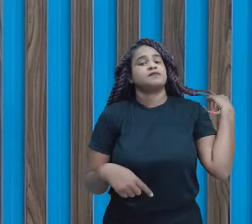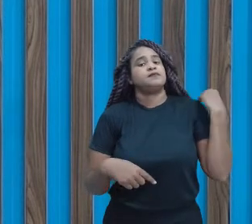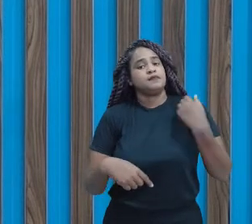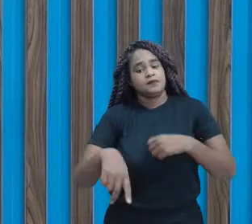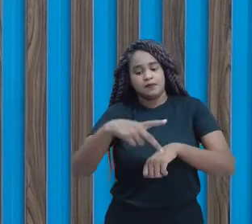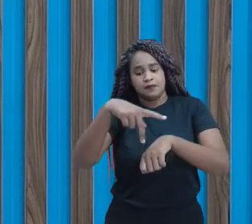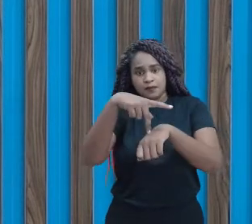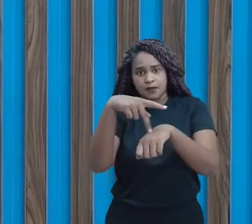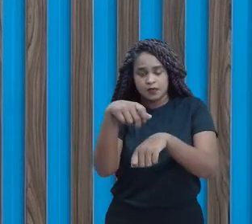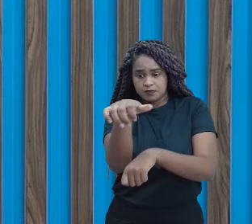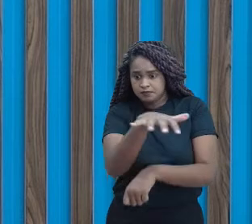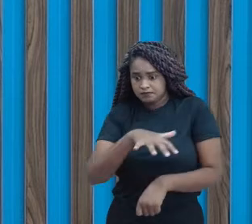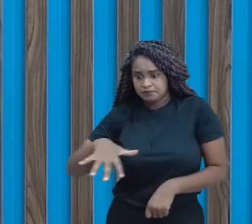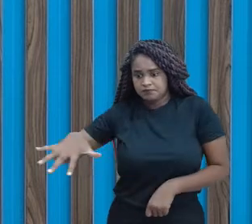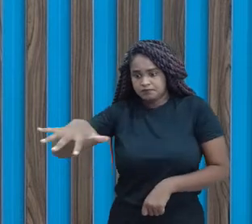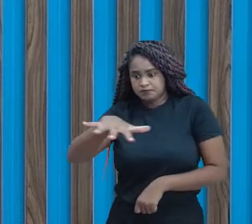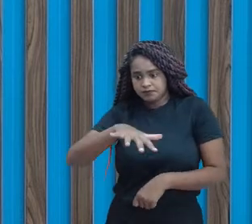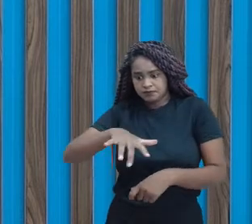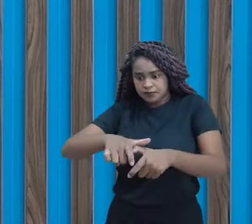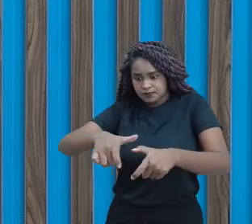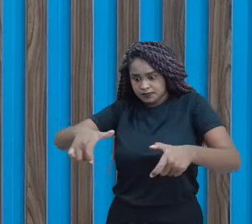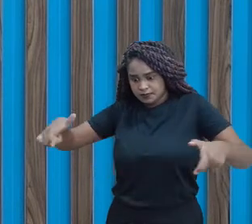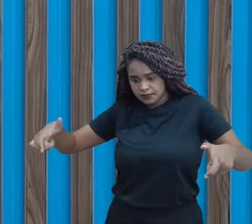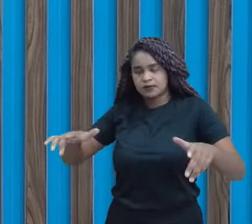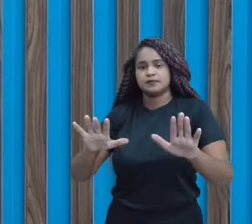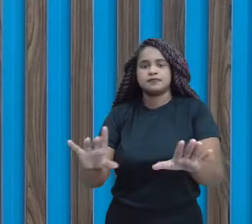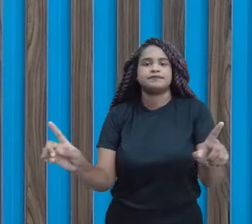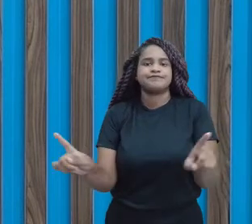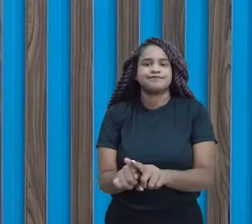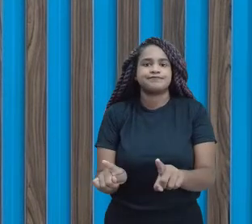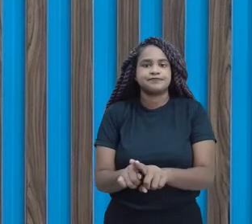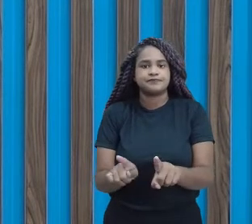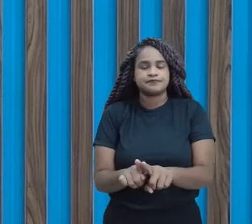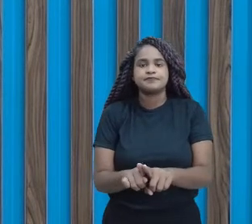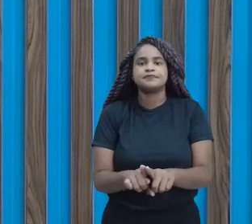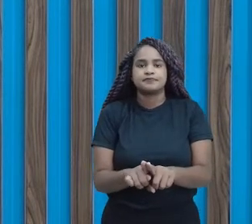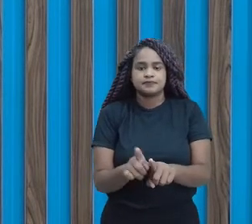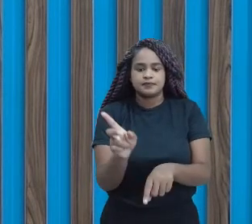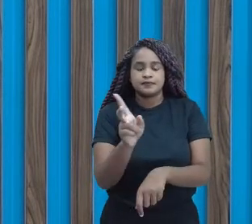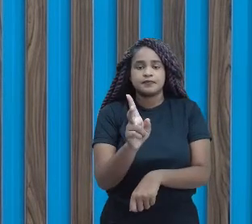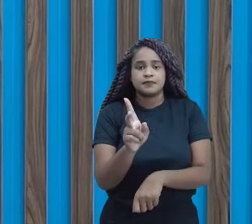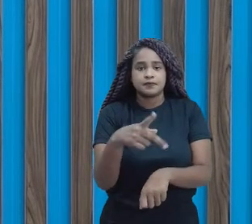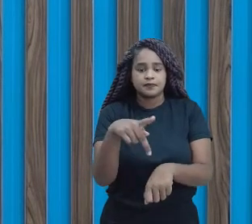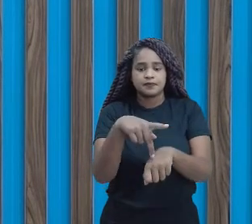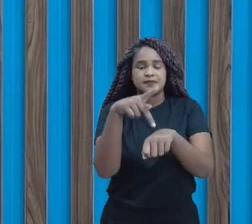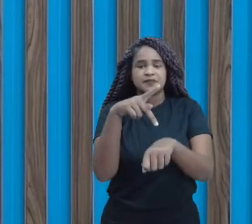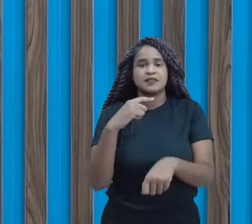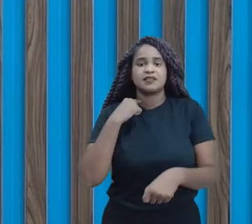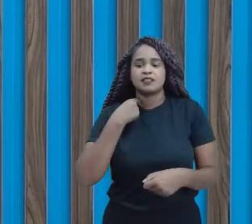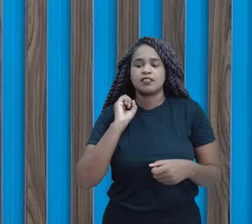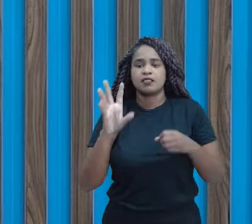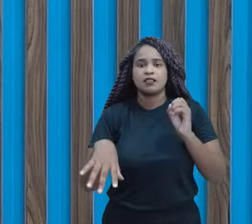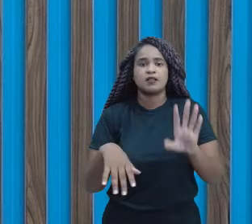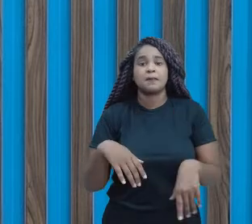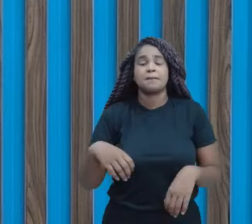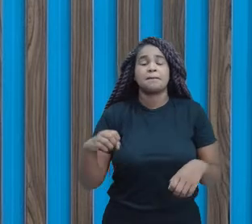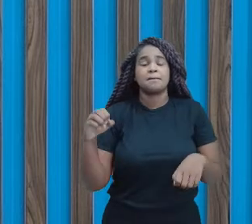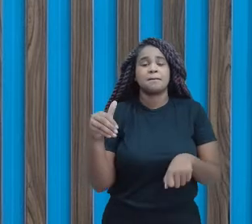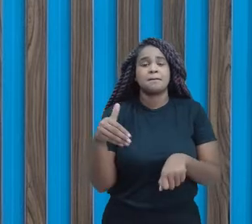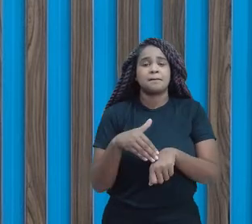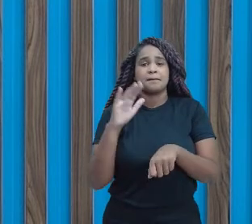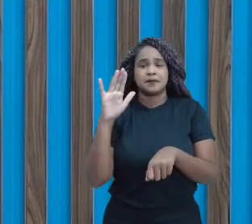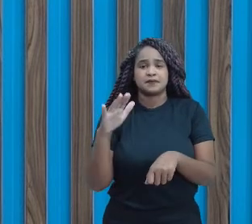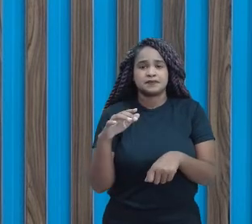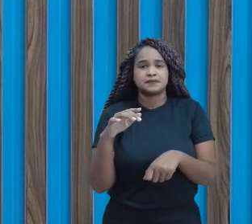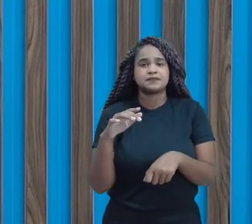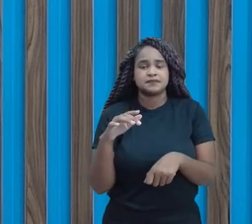países territorialmente falando do mundo, ele é um dos 3 primeiros países que mais poluem, né, a atmosfera,